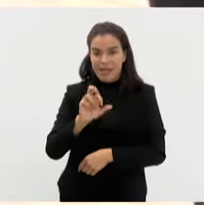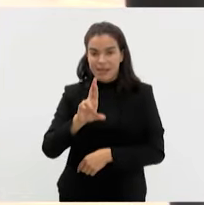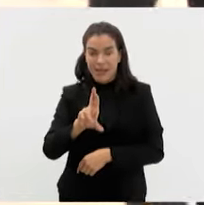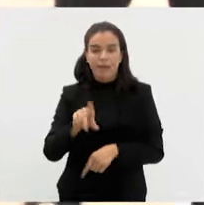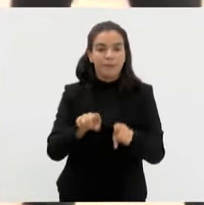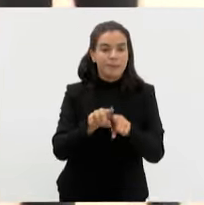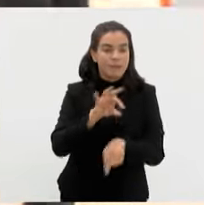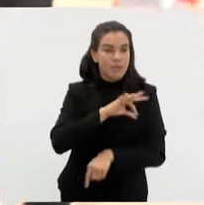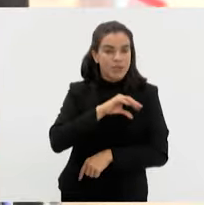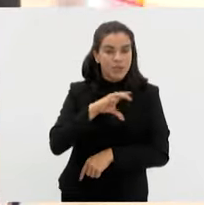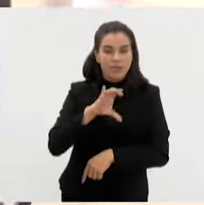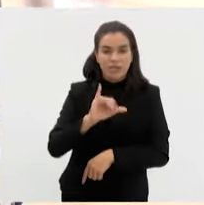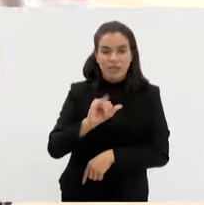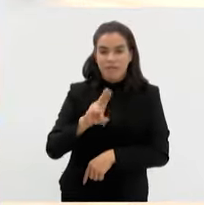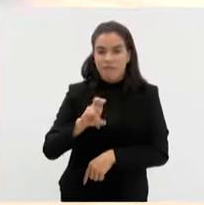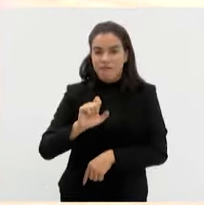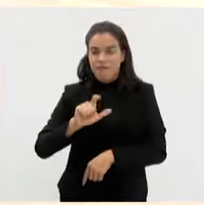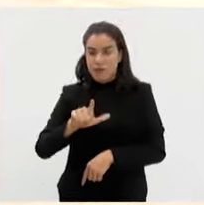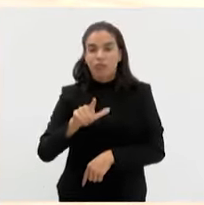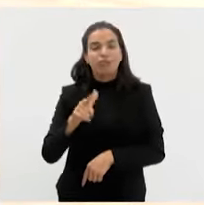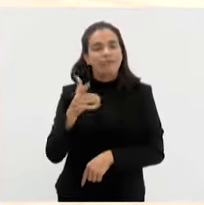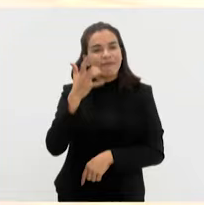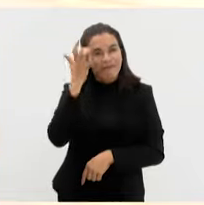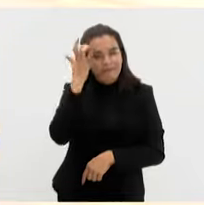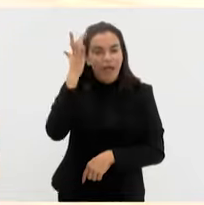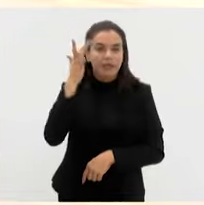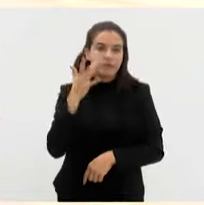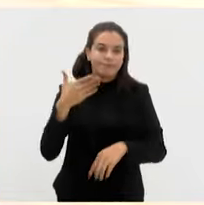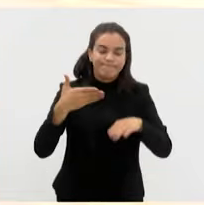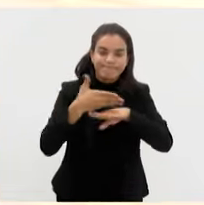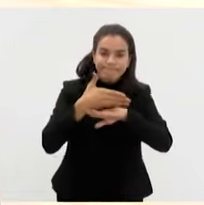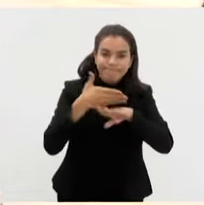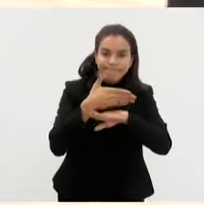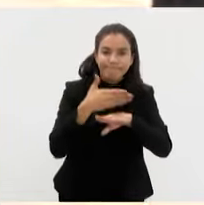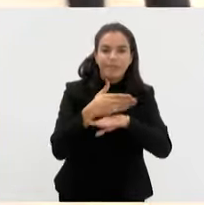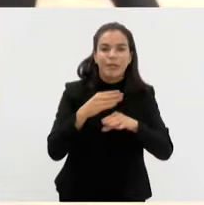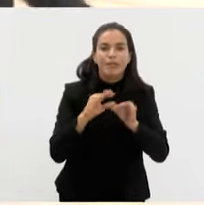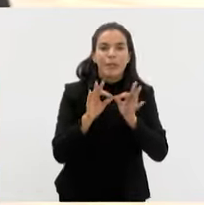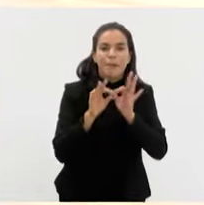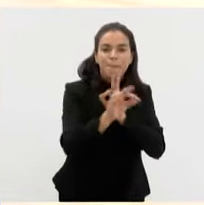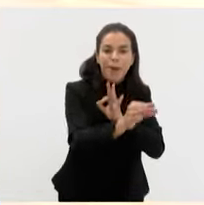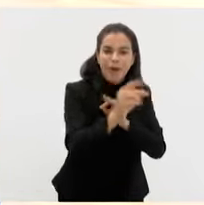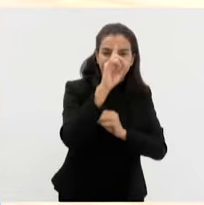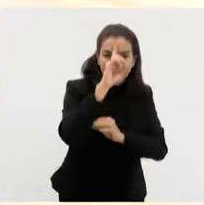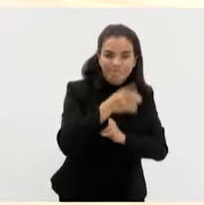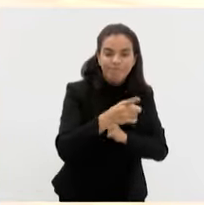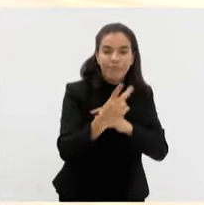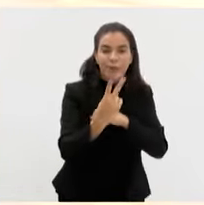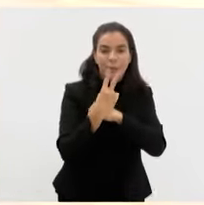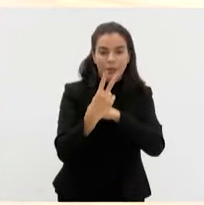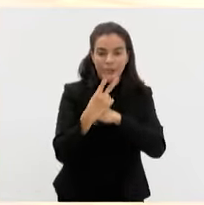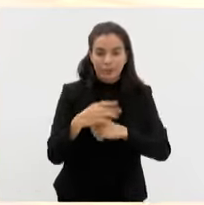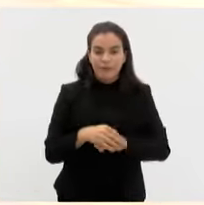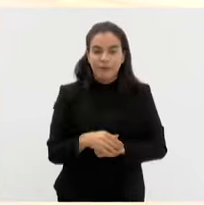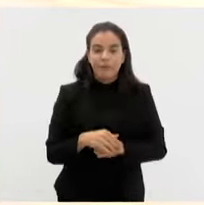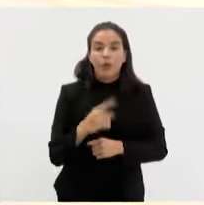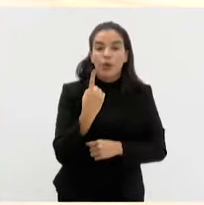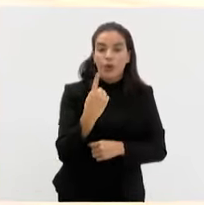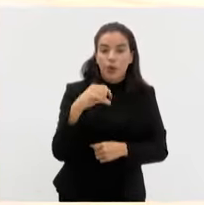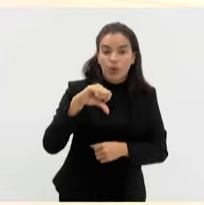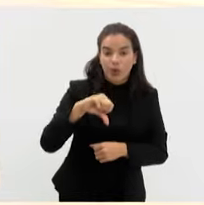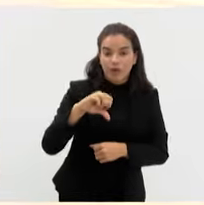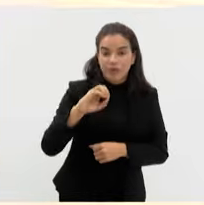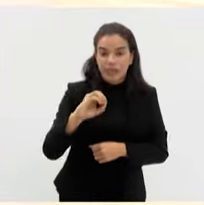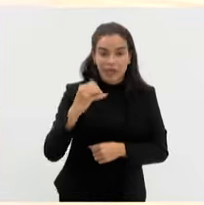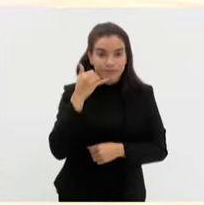Civil, justamente para que facilite o acesso a essa mulher de medidas protetivas, acionamento do 190, garantia do